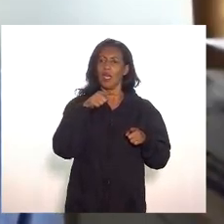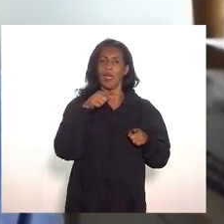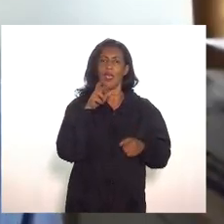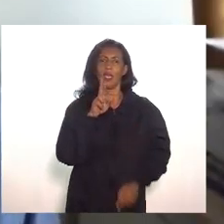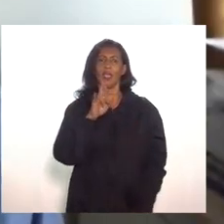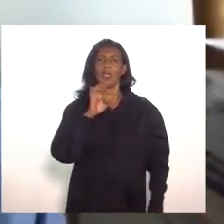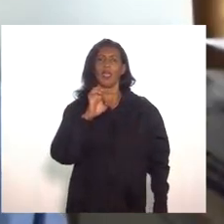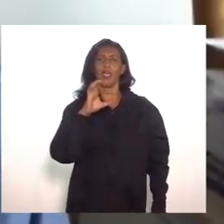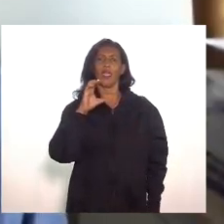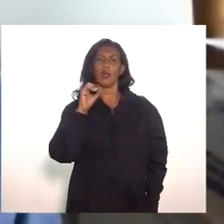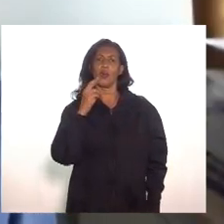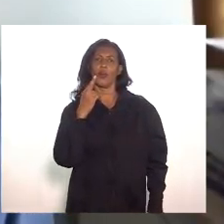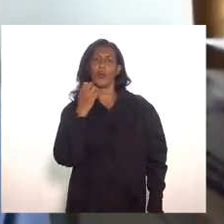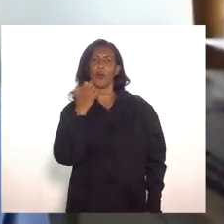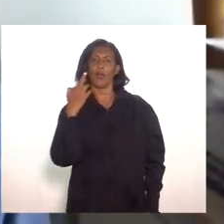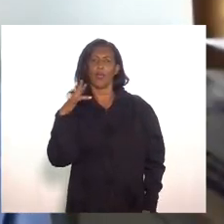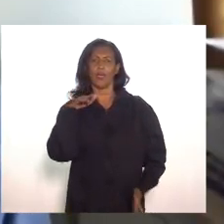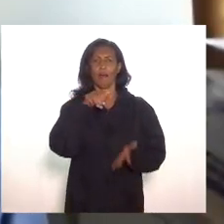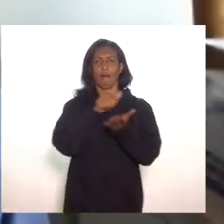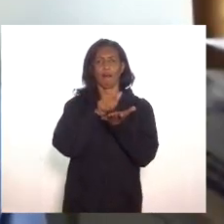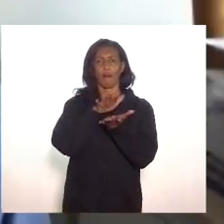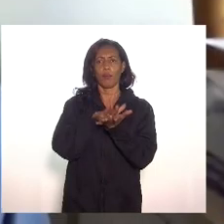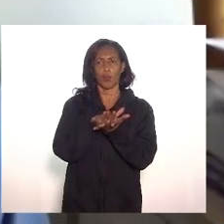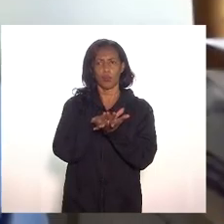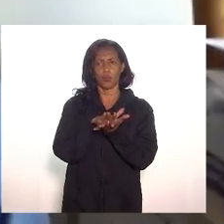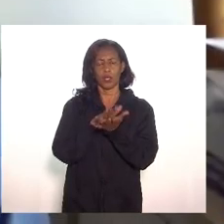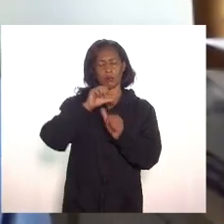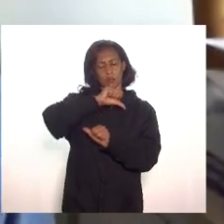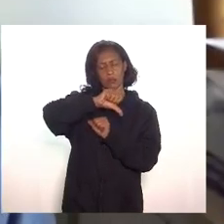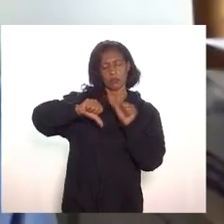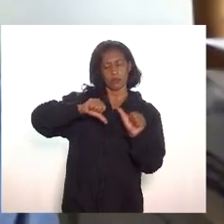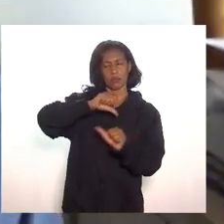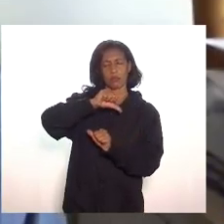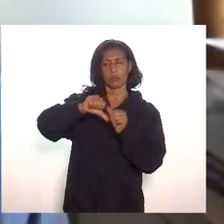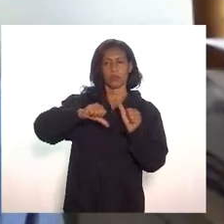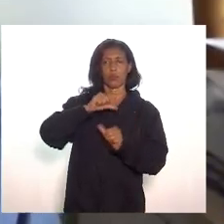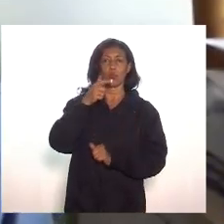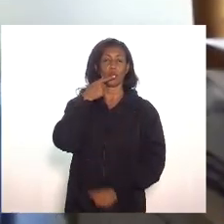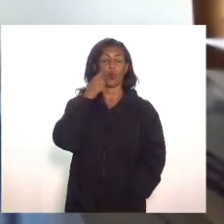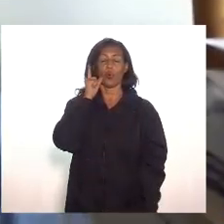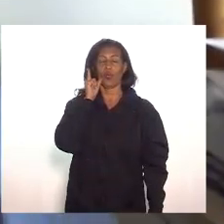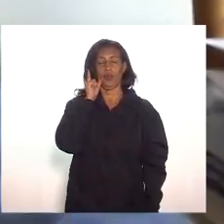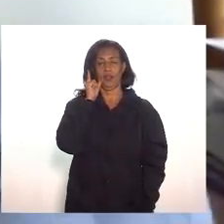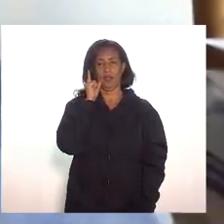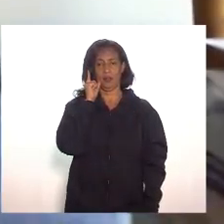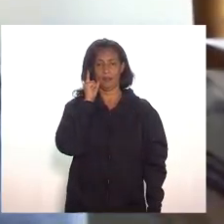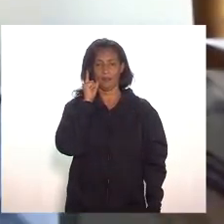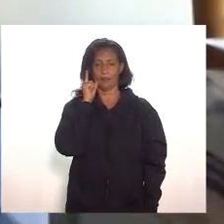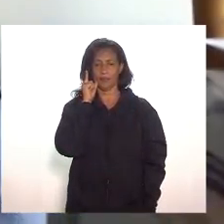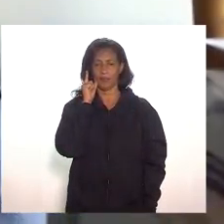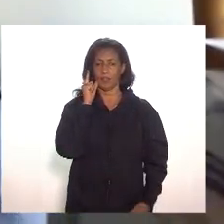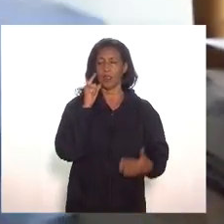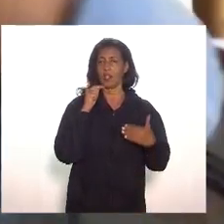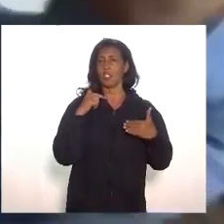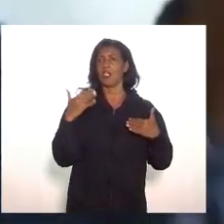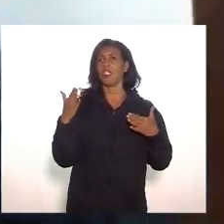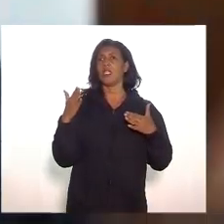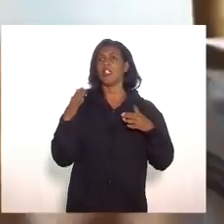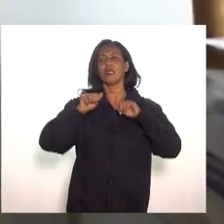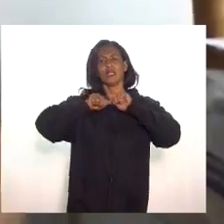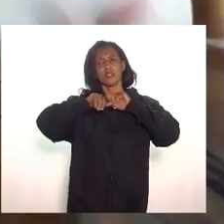Trânsito Brasileiro, que entrou em vigor, com as suas modificações, que entrou em vigor ontem, que estão sendo